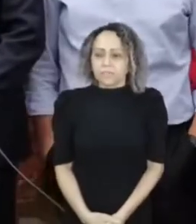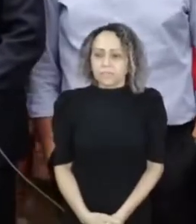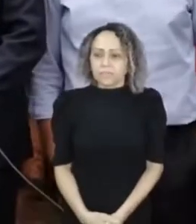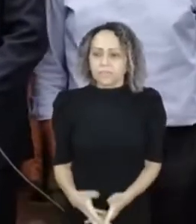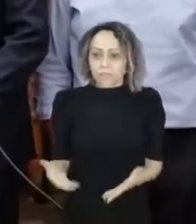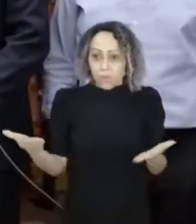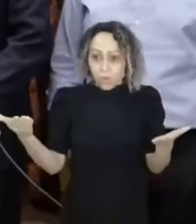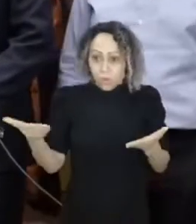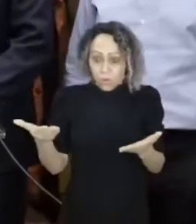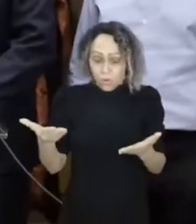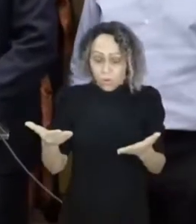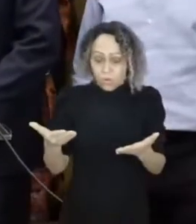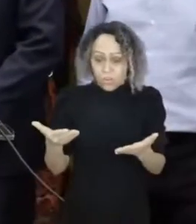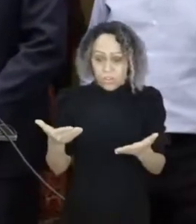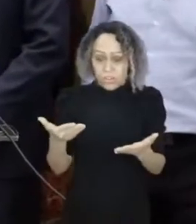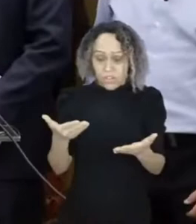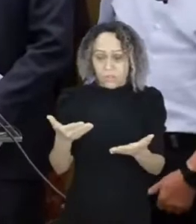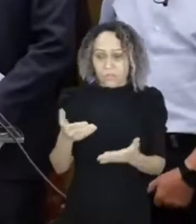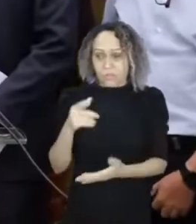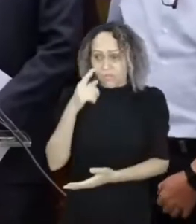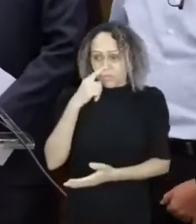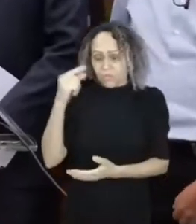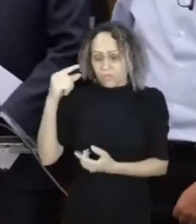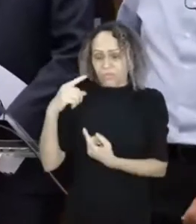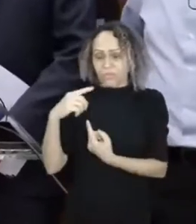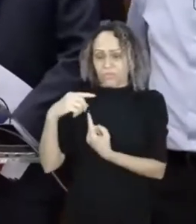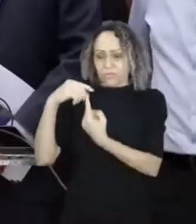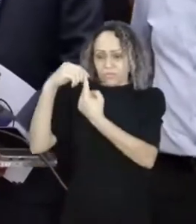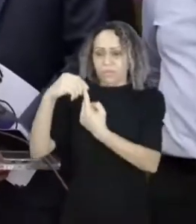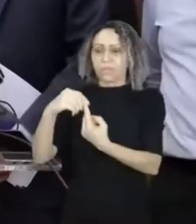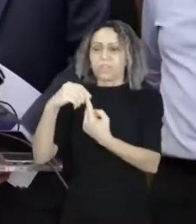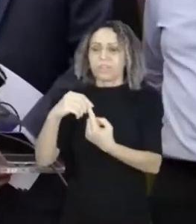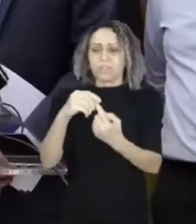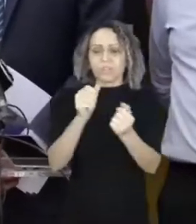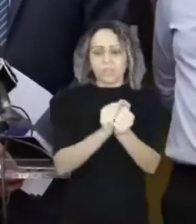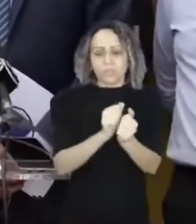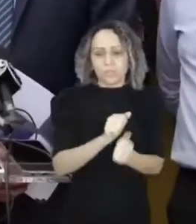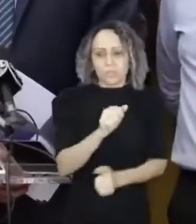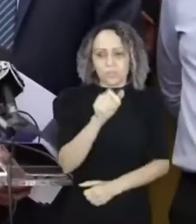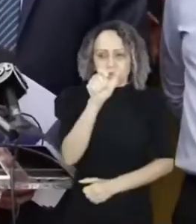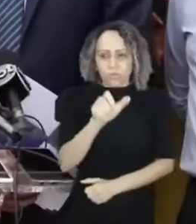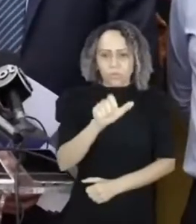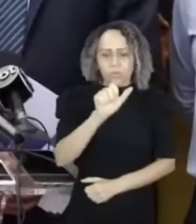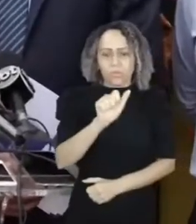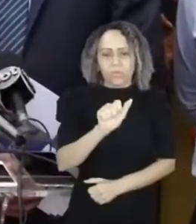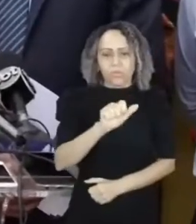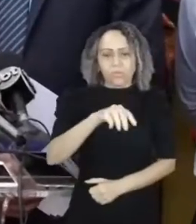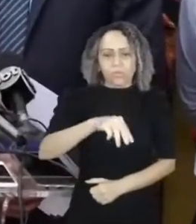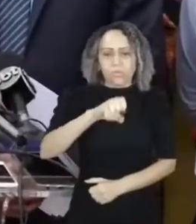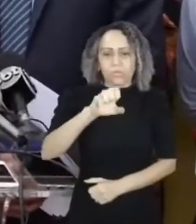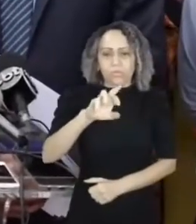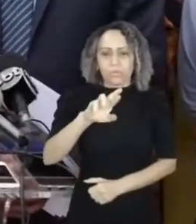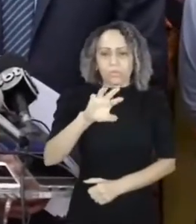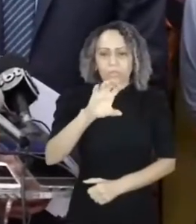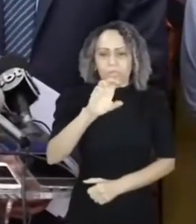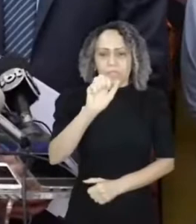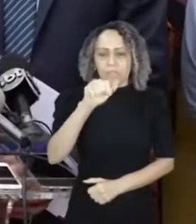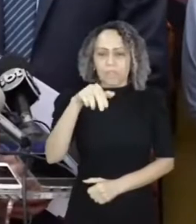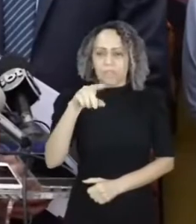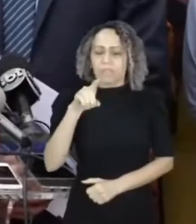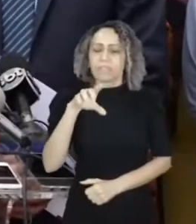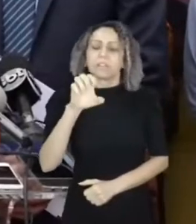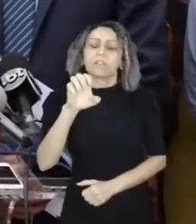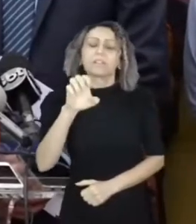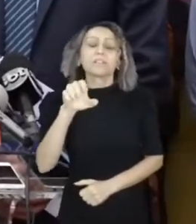Alckmin, eu, Aloysio Mercadante, o Floriano, junto aí com a equipe, com outros companheiros também, olhar o